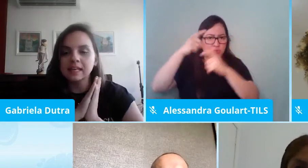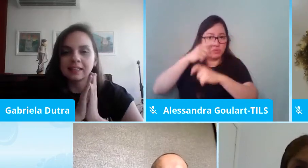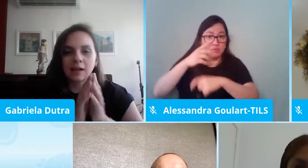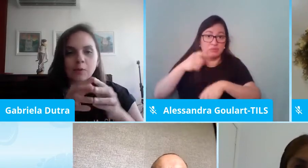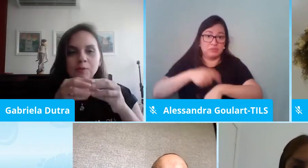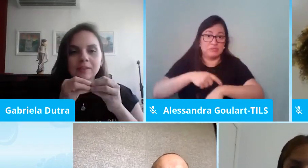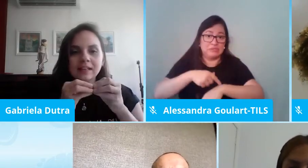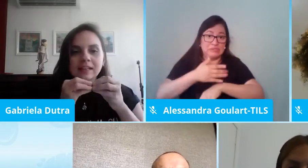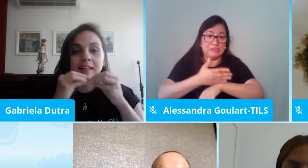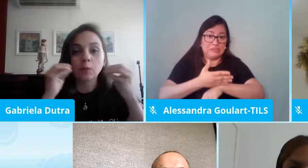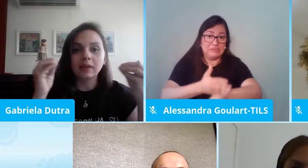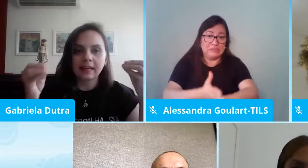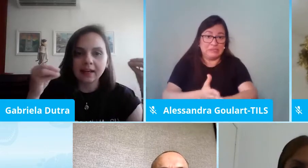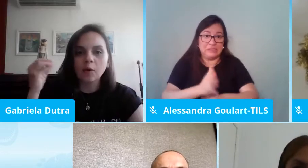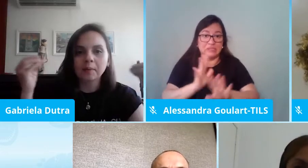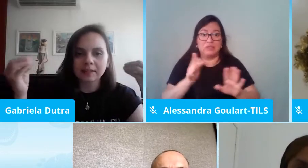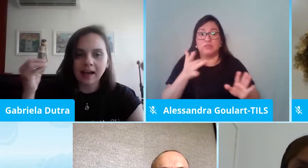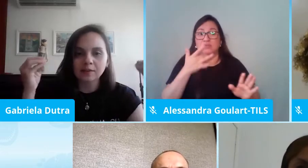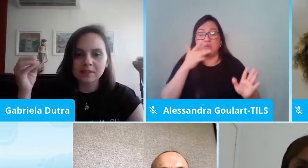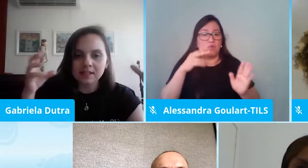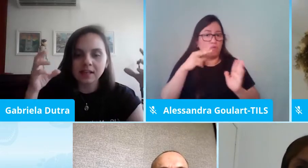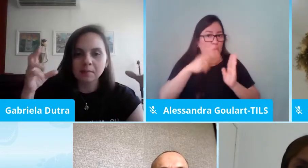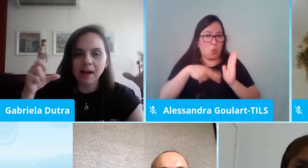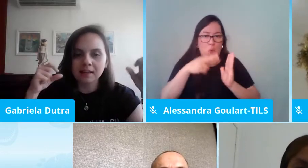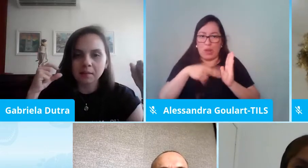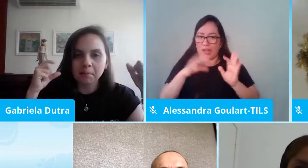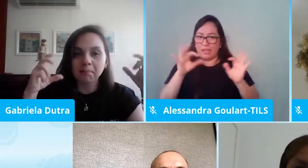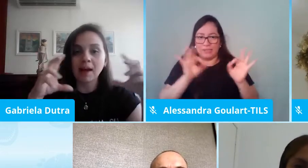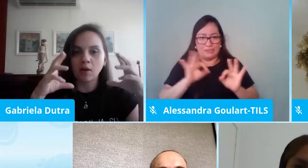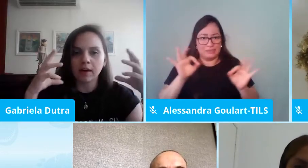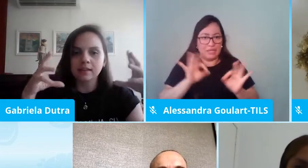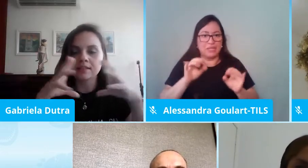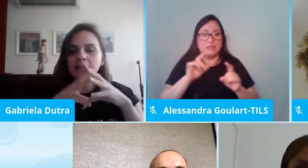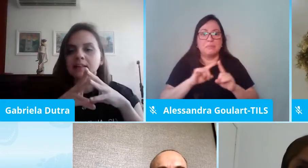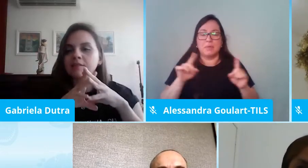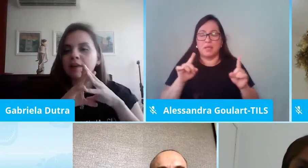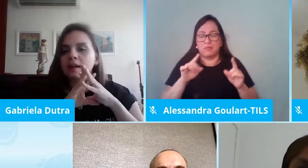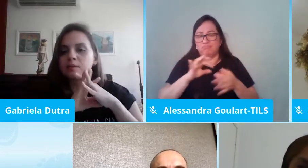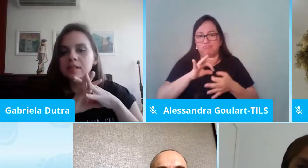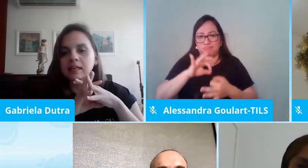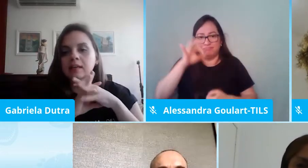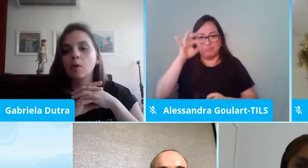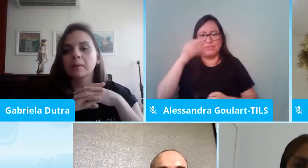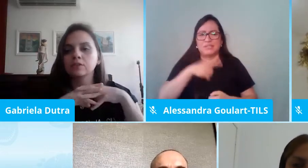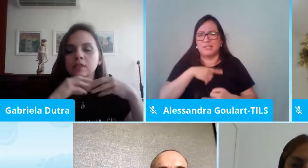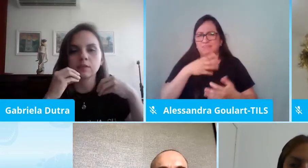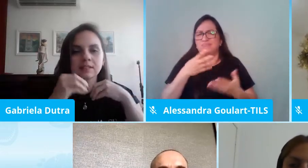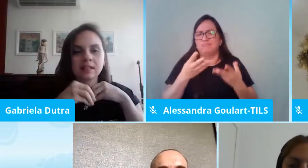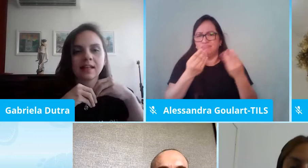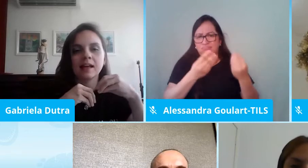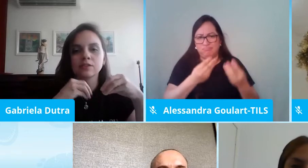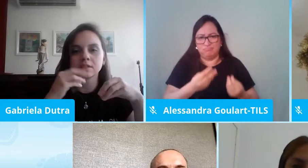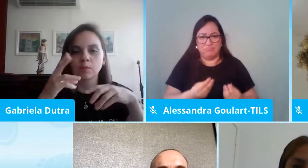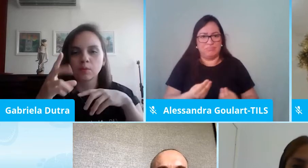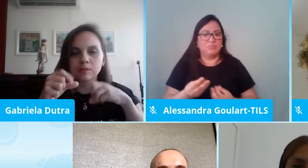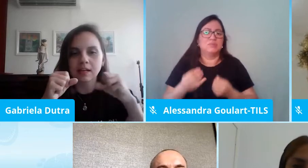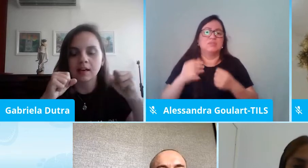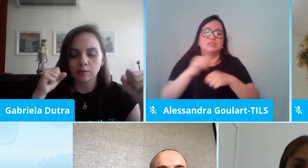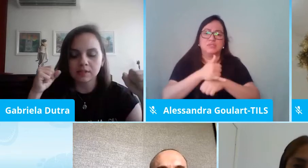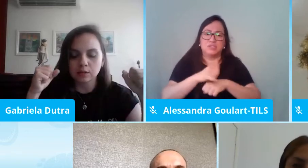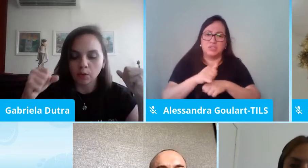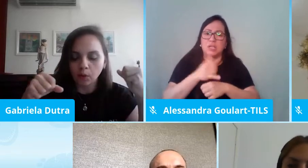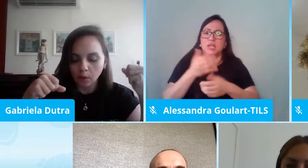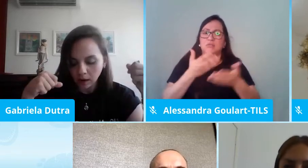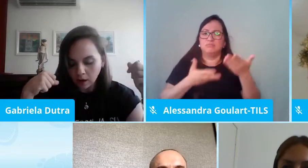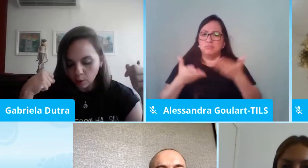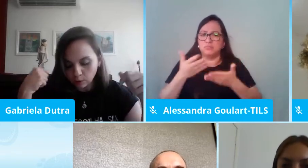eu pensei em não ler comentários assim maiores, né? Tem vários ali compartilhando estratégias, alguns a